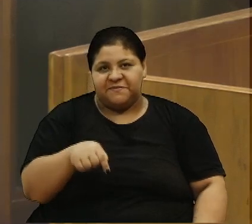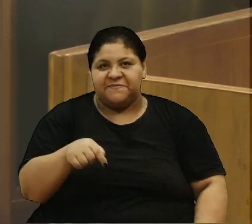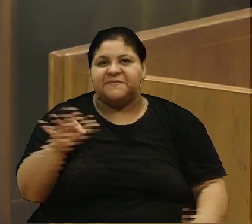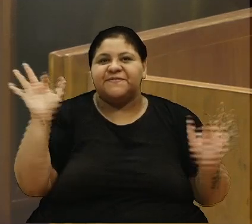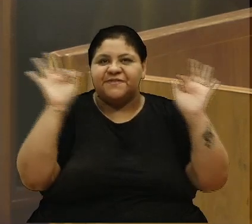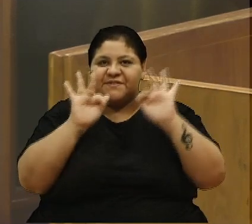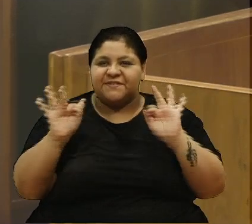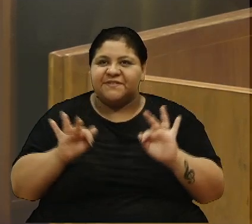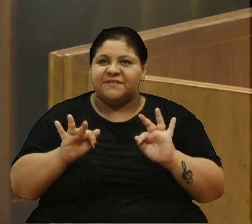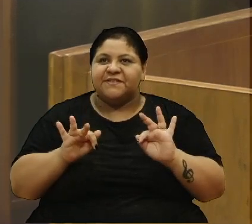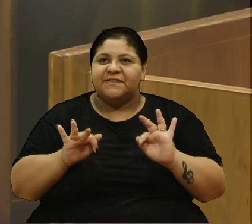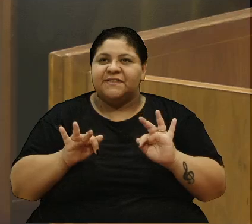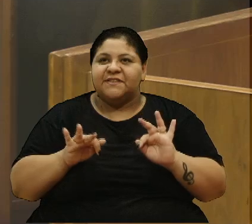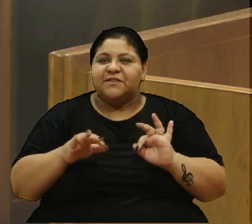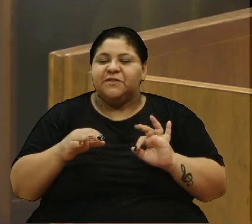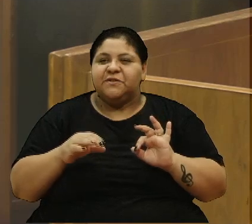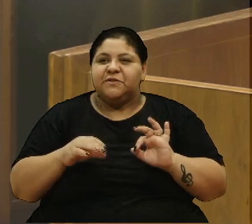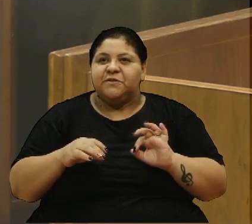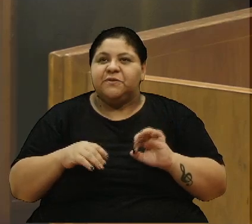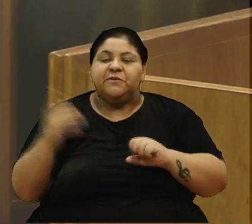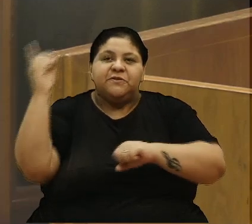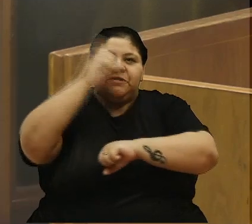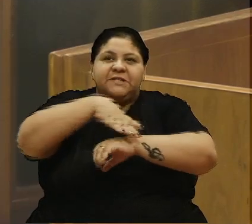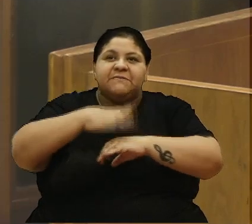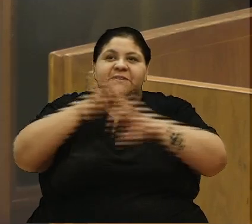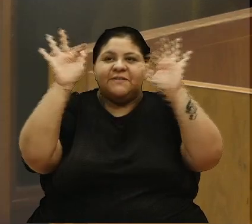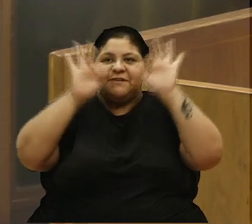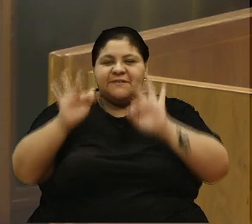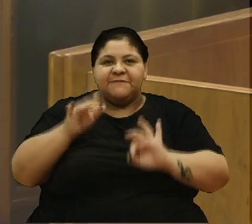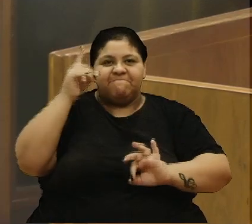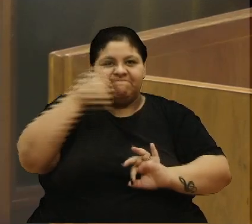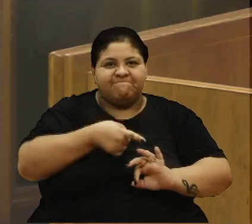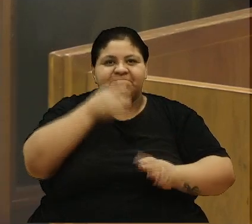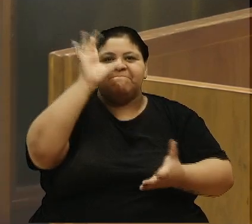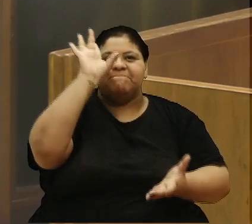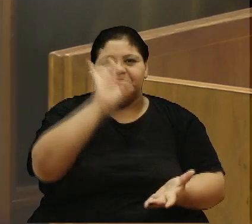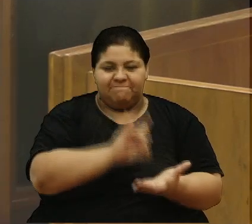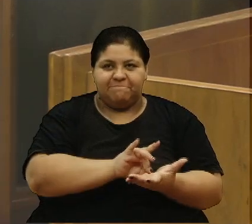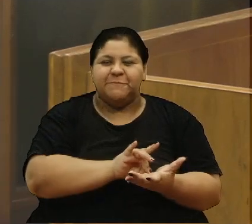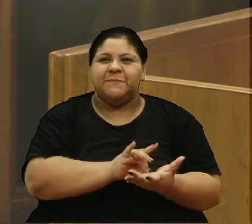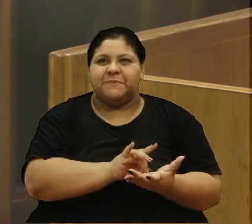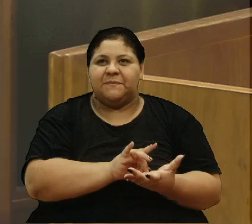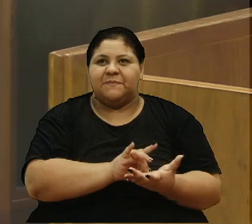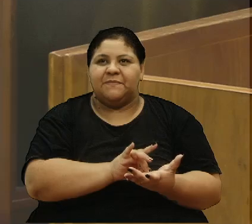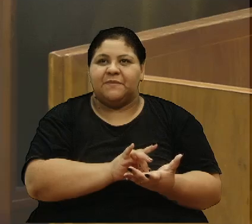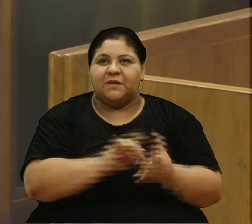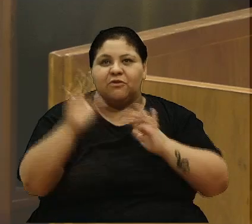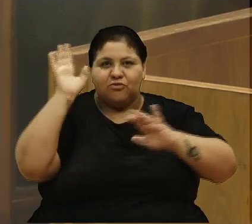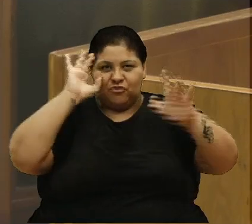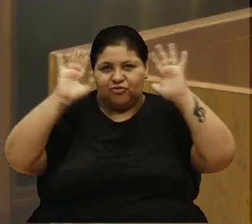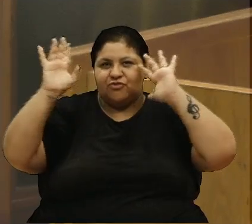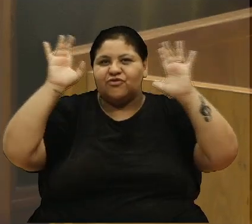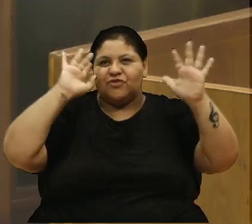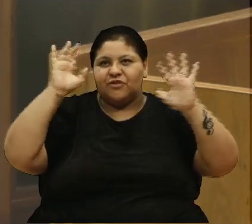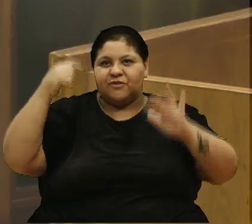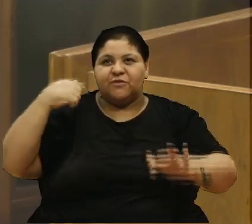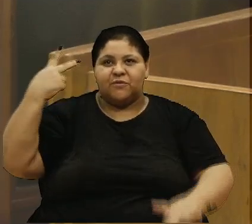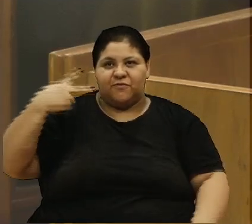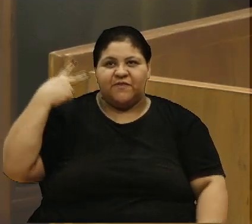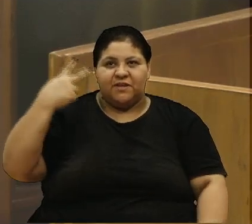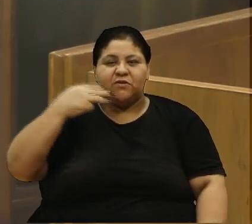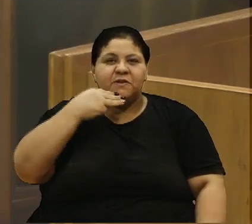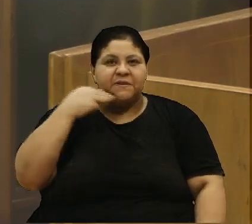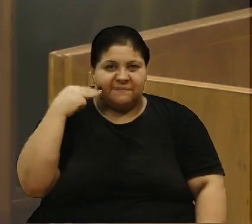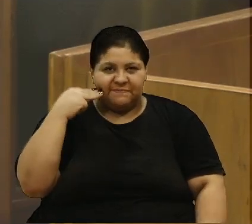de um dos dias mais felizes do nosso mandato, pela concretização de um sonho, que é o sonho da vereadora